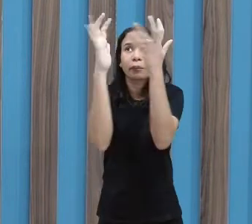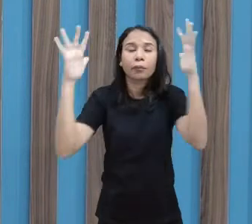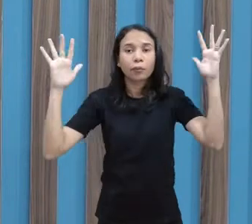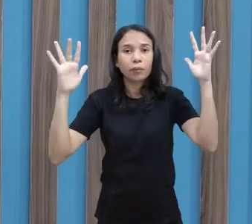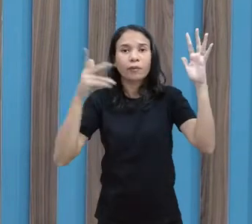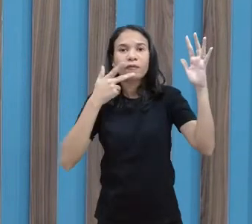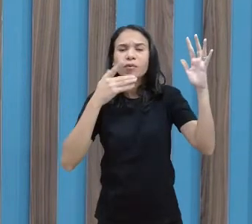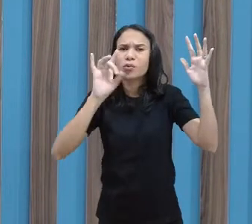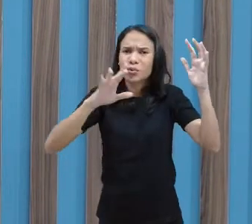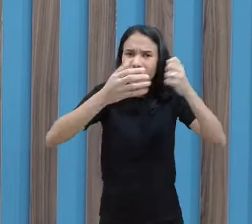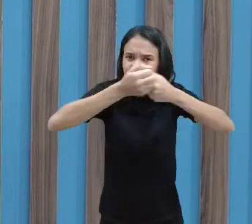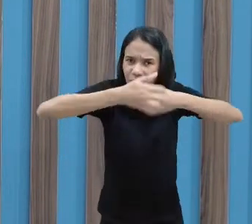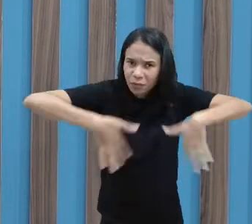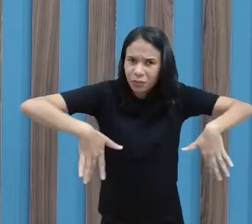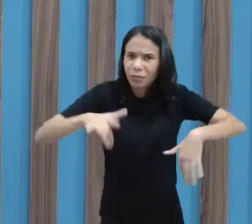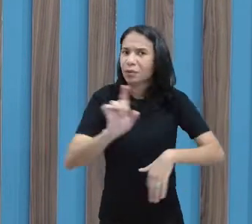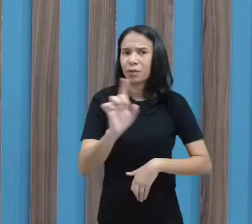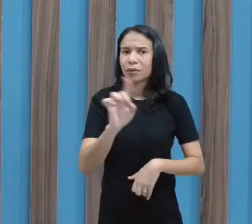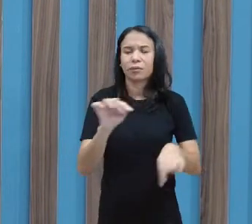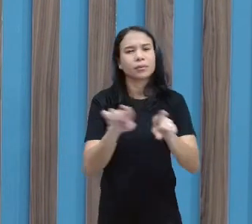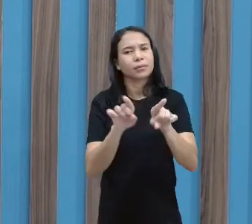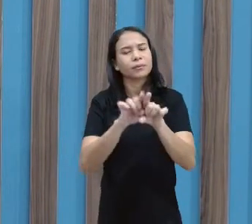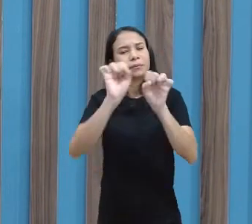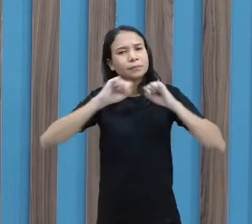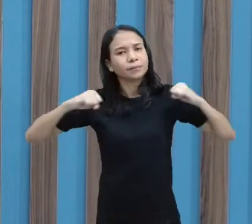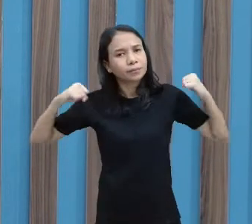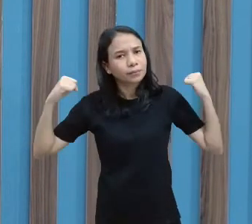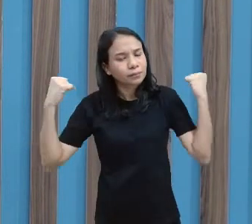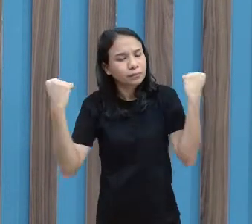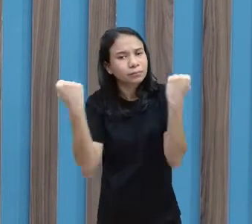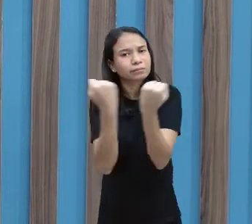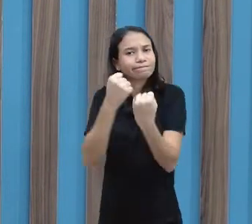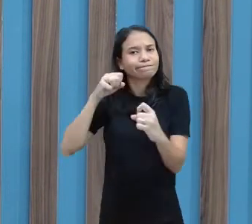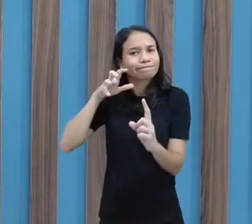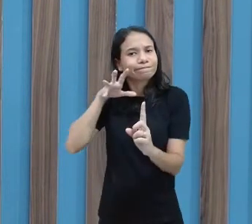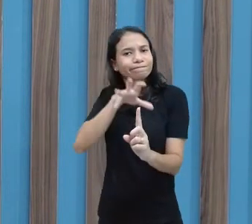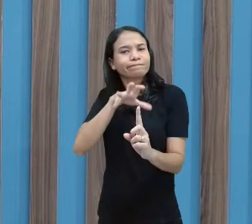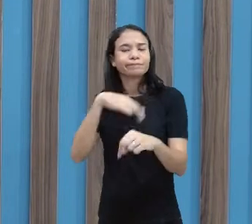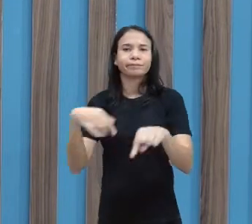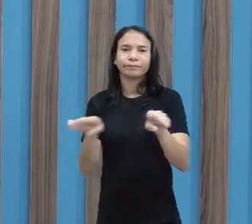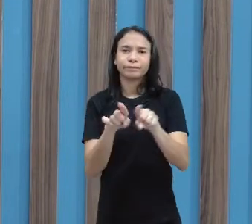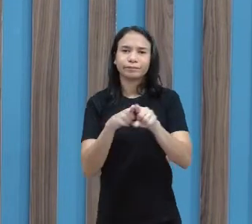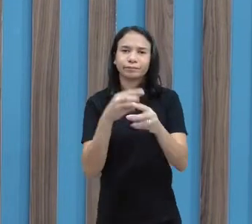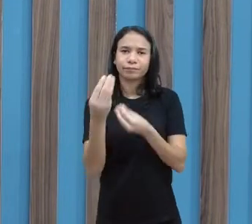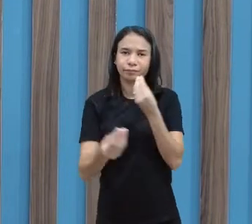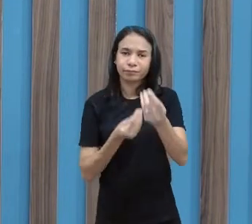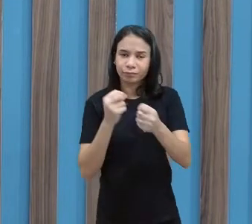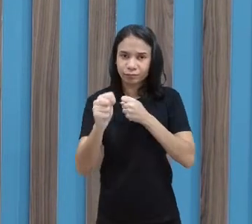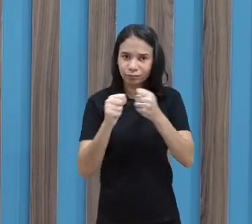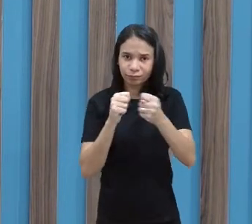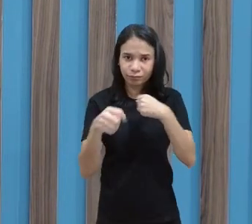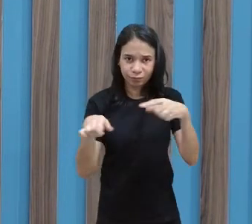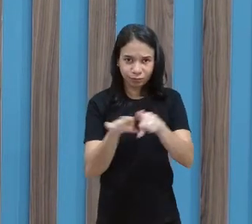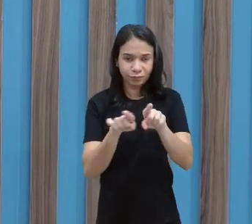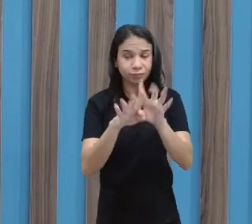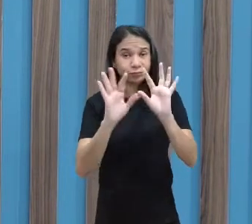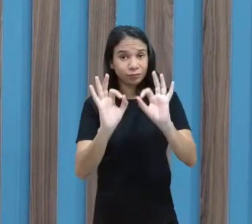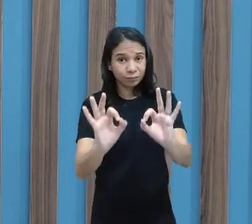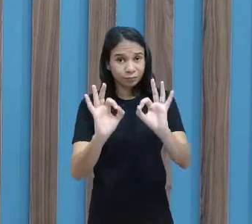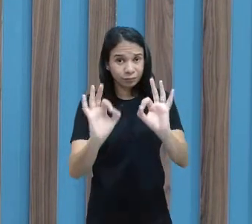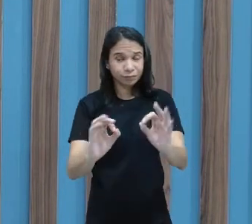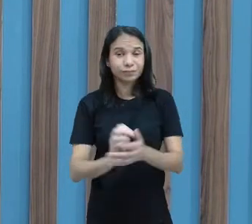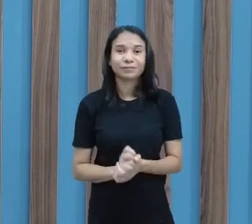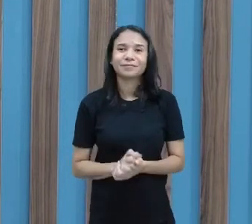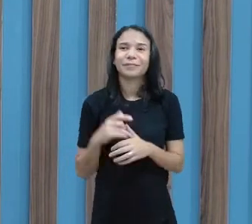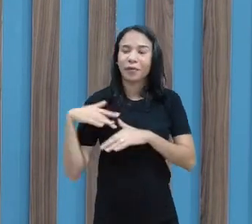também está falando das questões sociais que impactam e das questões econômicas também, certo?